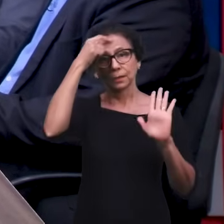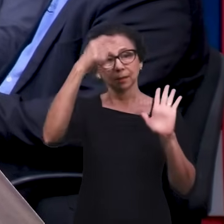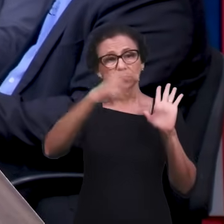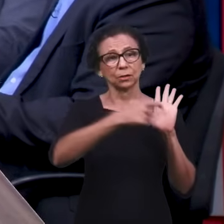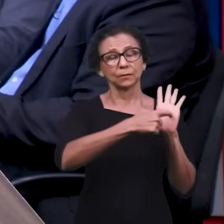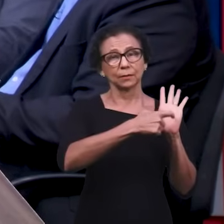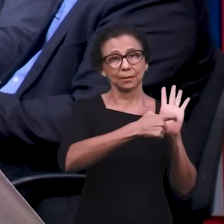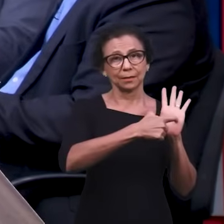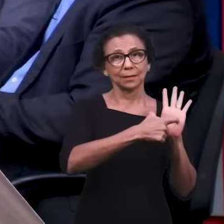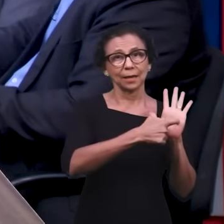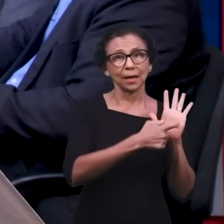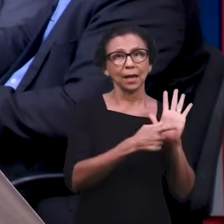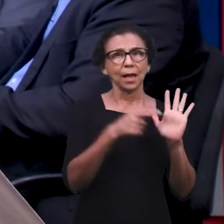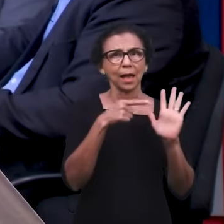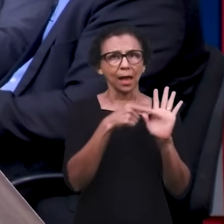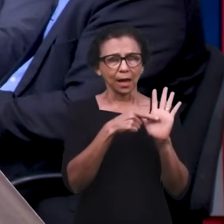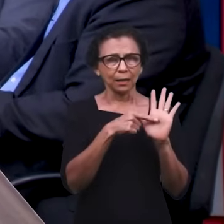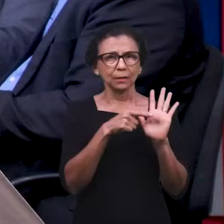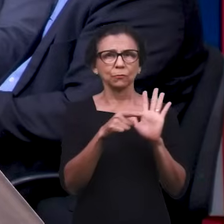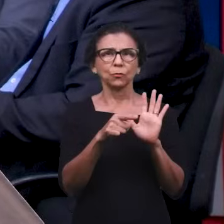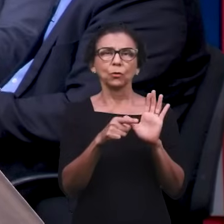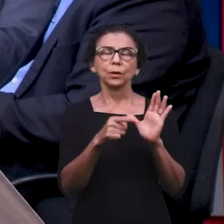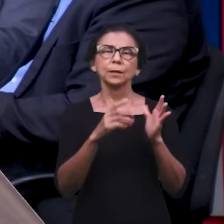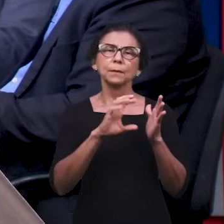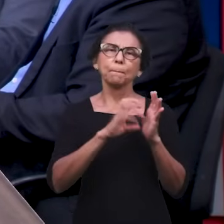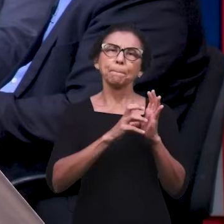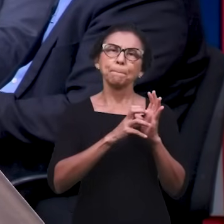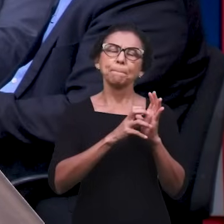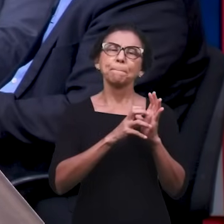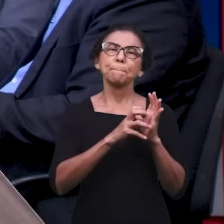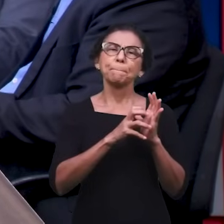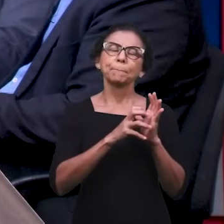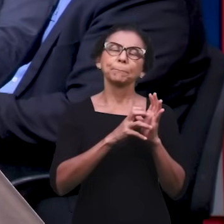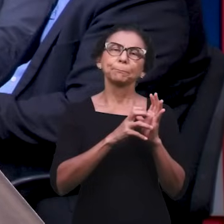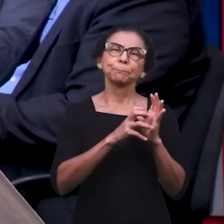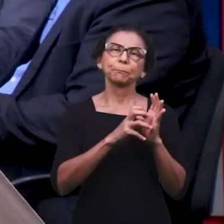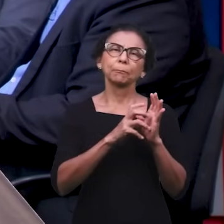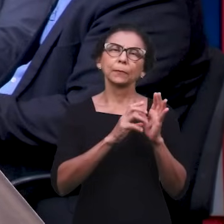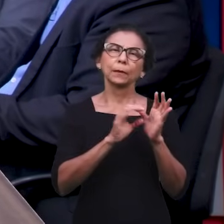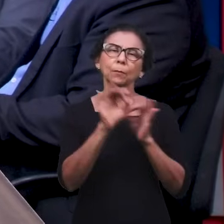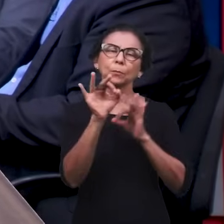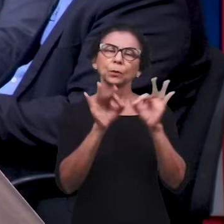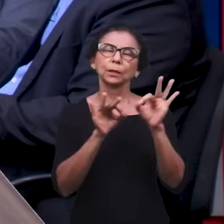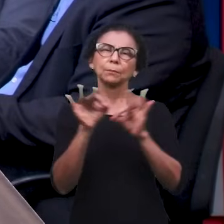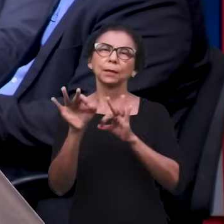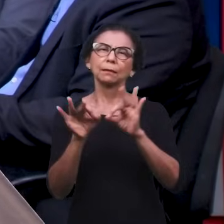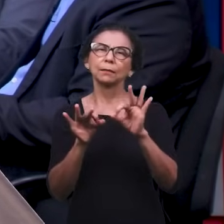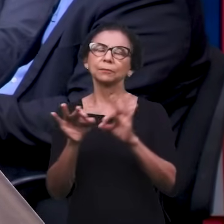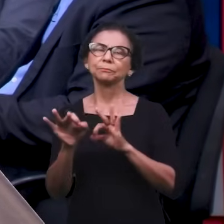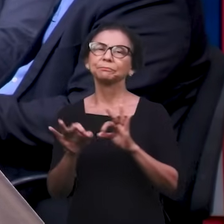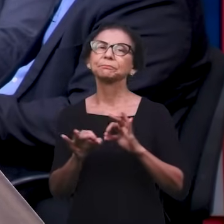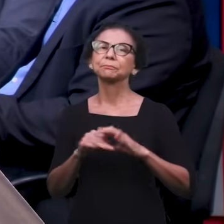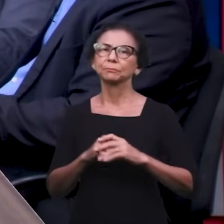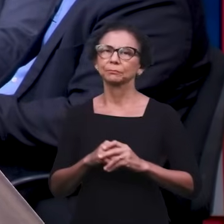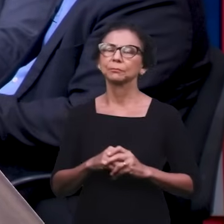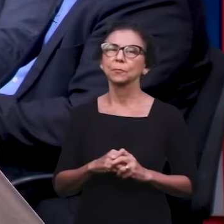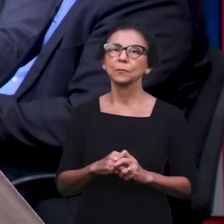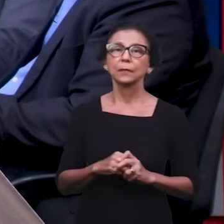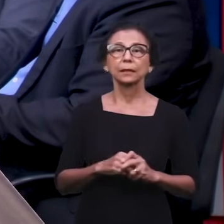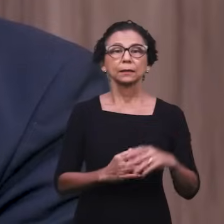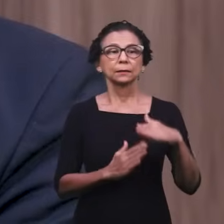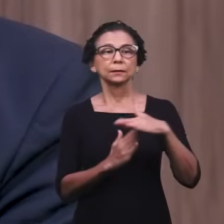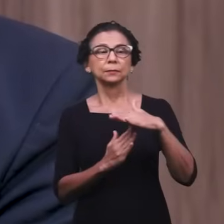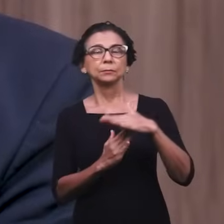está limitada ao que ela foi programada para fazer. Sim. Né? Então, assim, ela vai ter, há certos